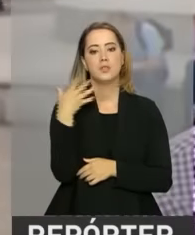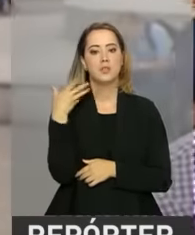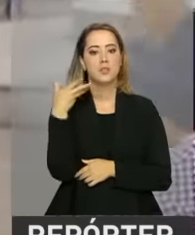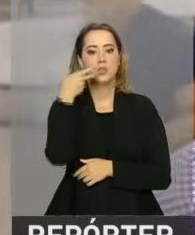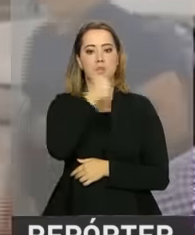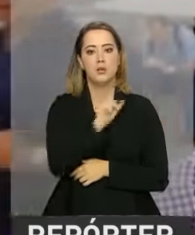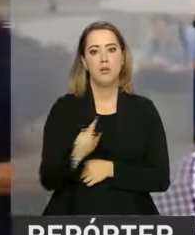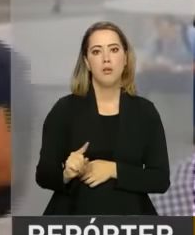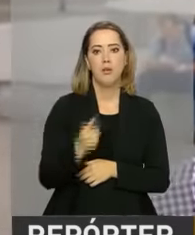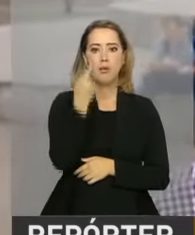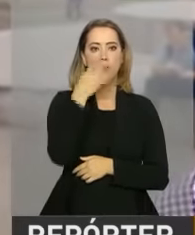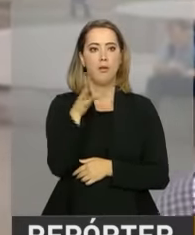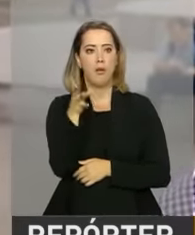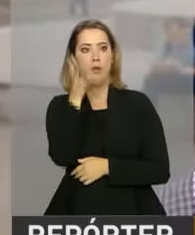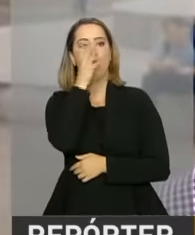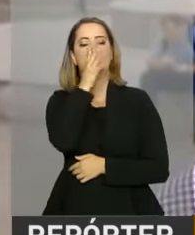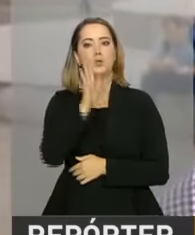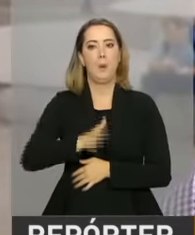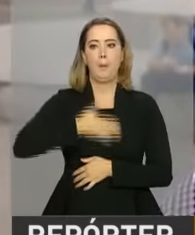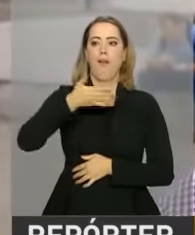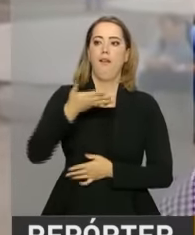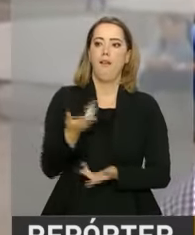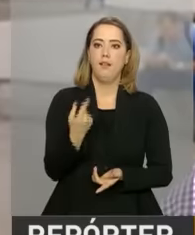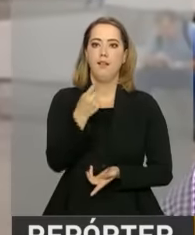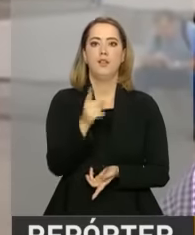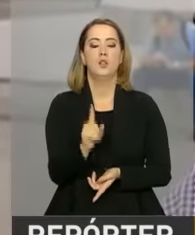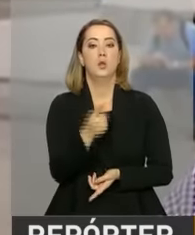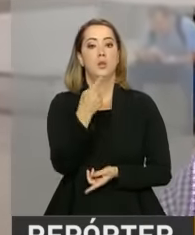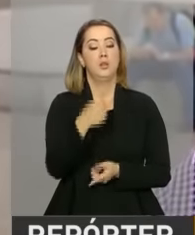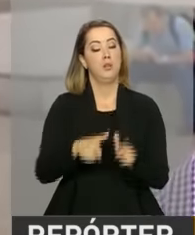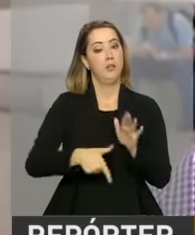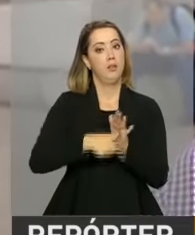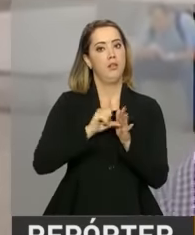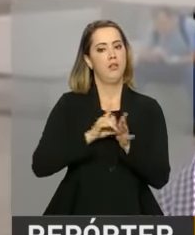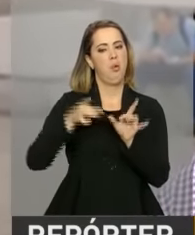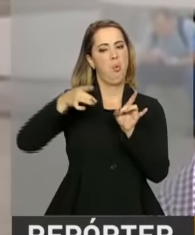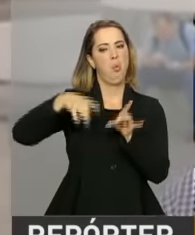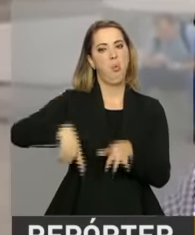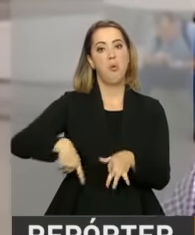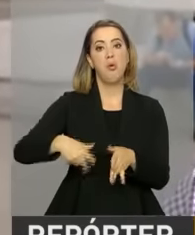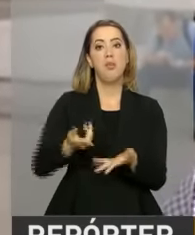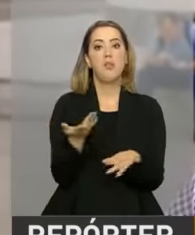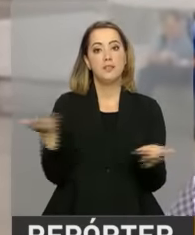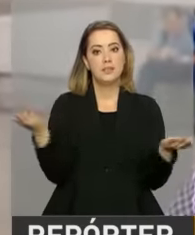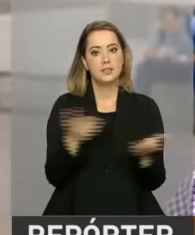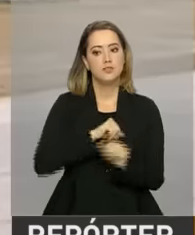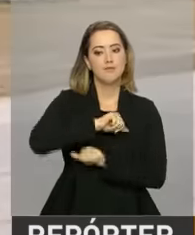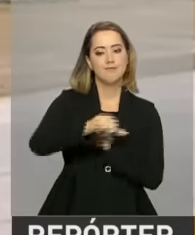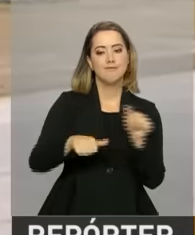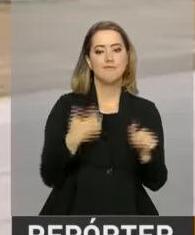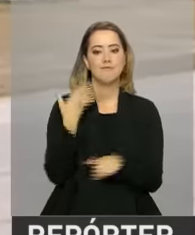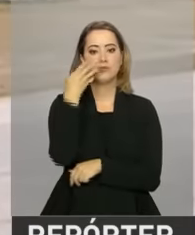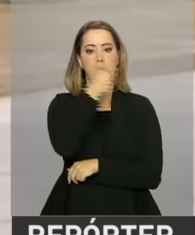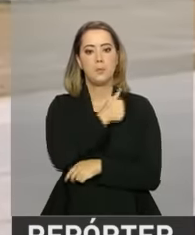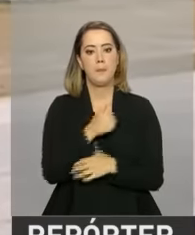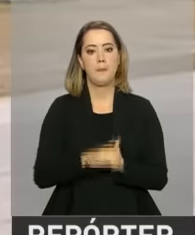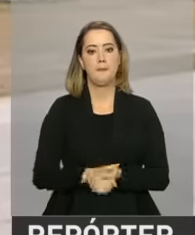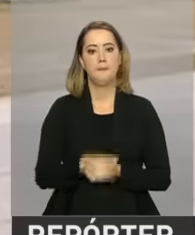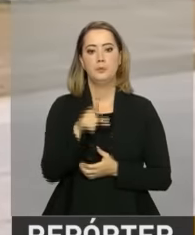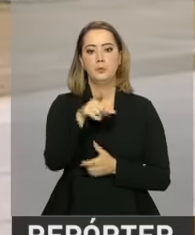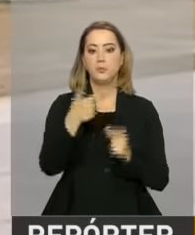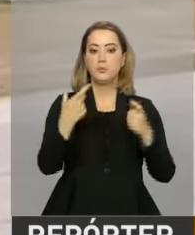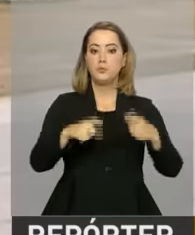o primeiro impacto aqui de mudança, né? Que isso aqui era uma área totalmente abandonada, é muito lindo mesmo. A transformação na